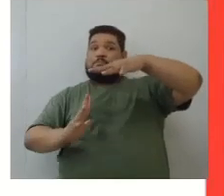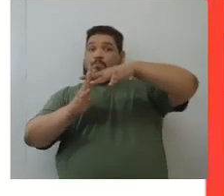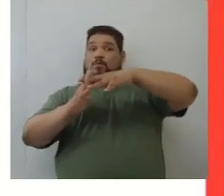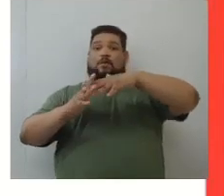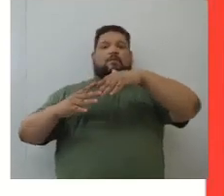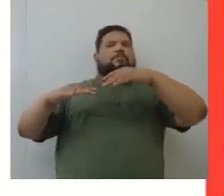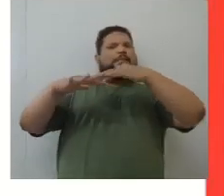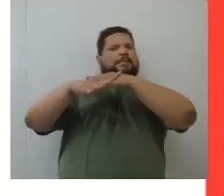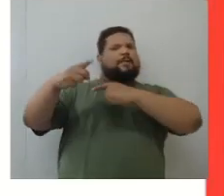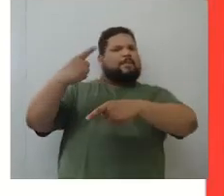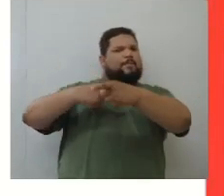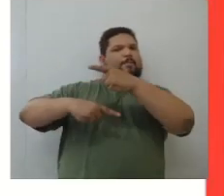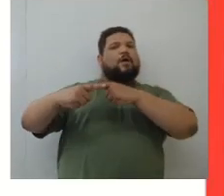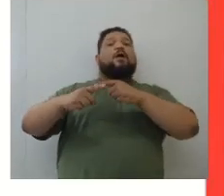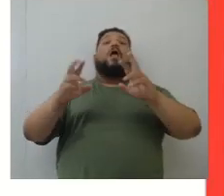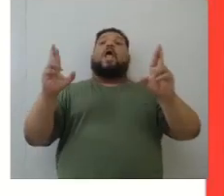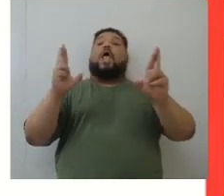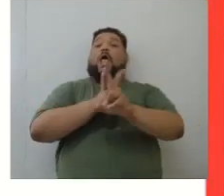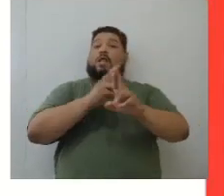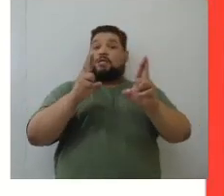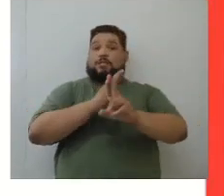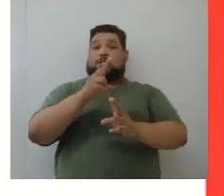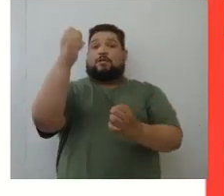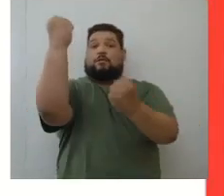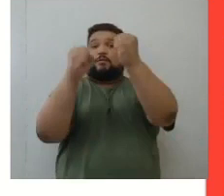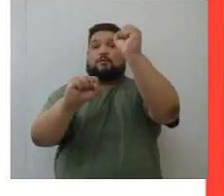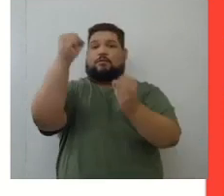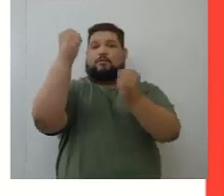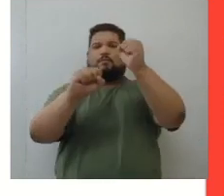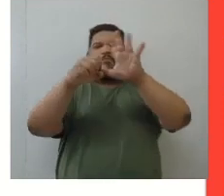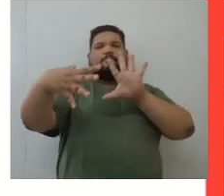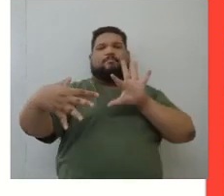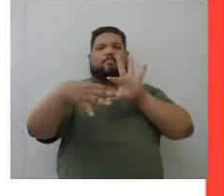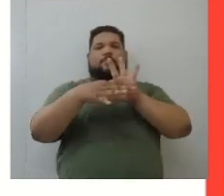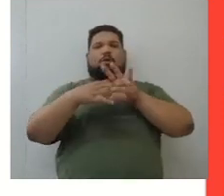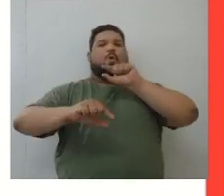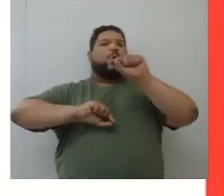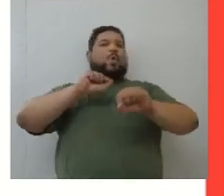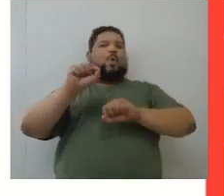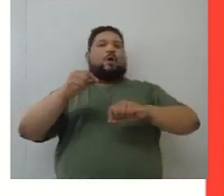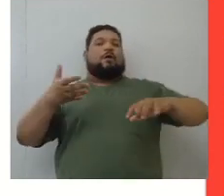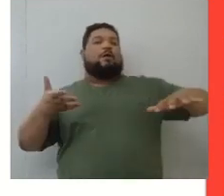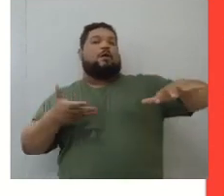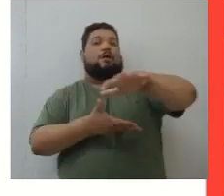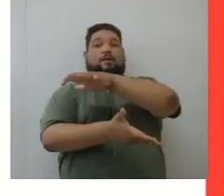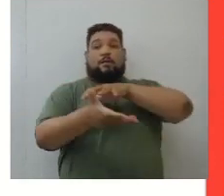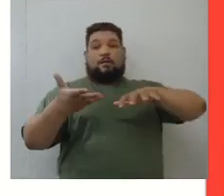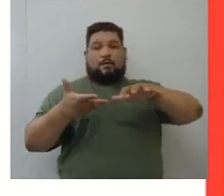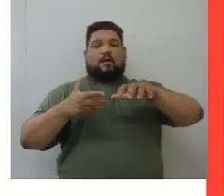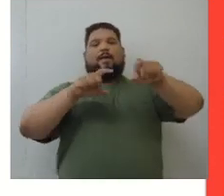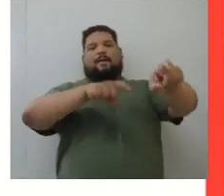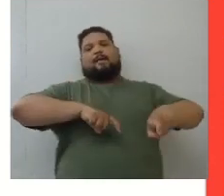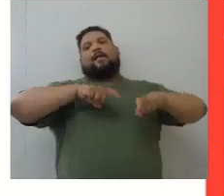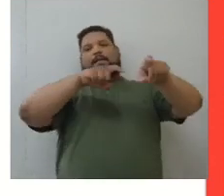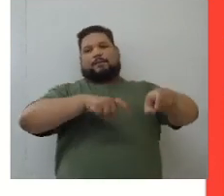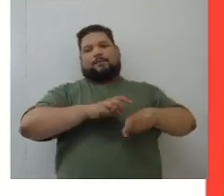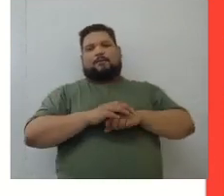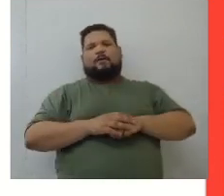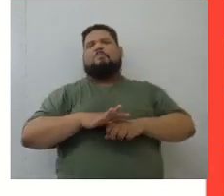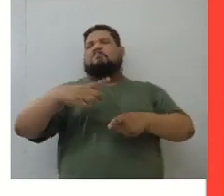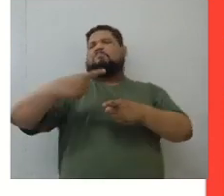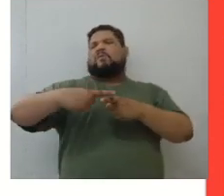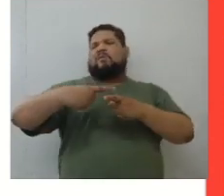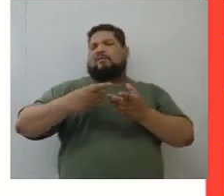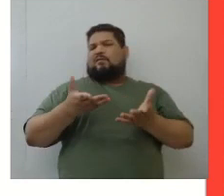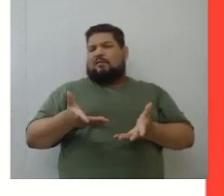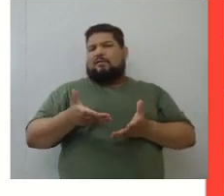relação industrial que vai estar diretamente correlacionada à chamada revolução agrícola. Por quê? Porque na medida